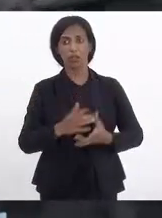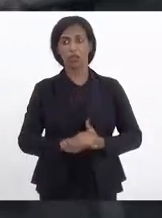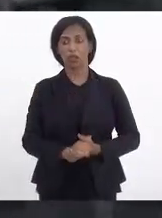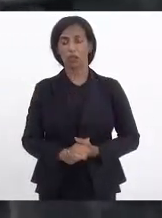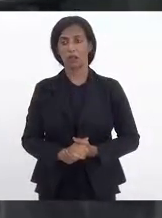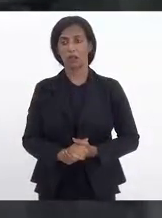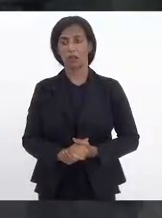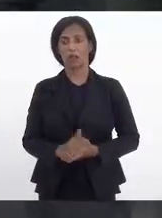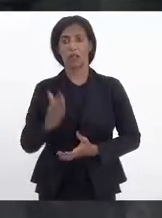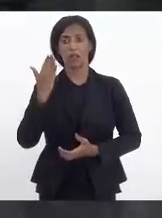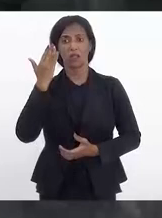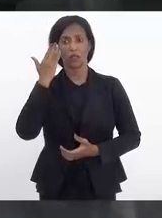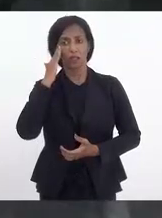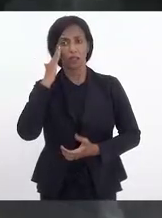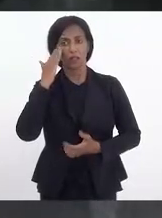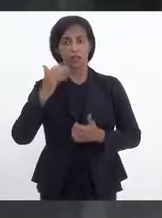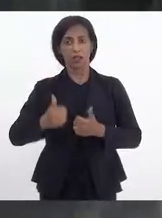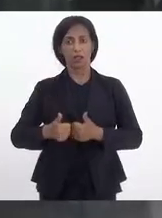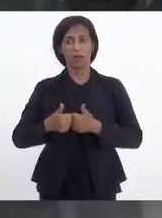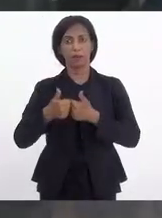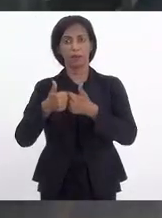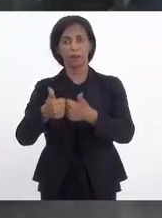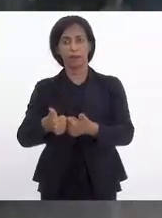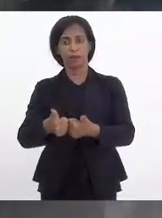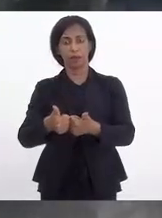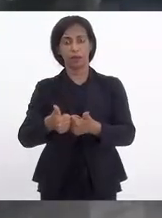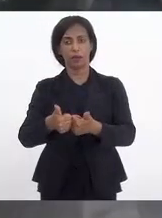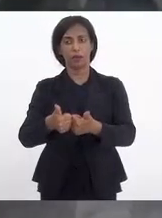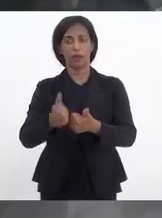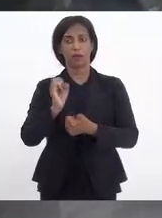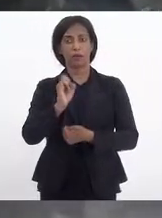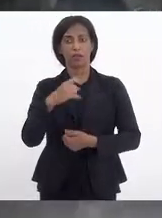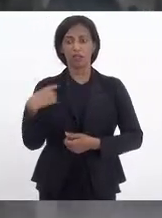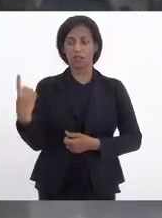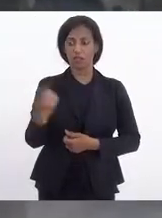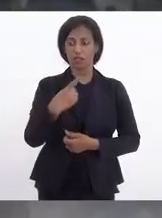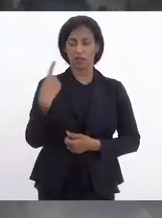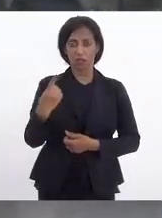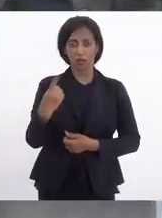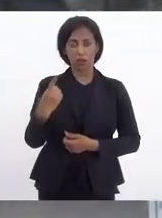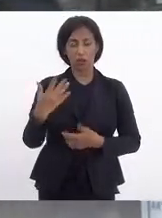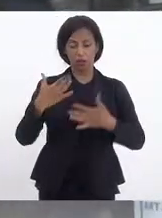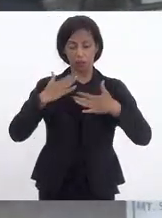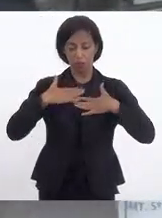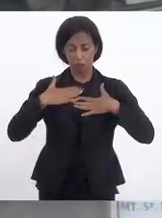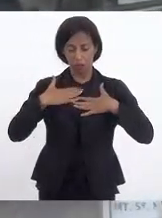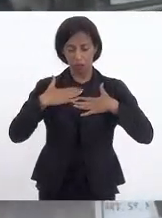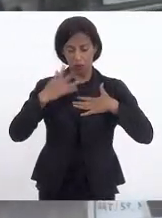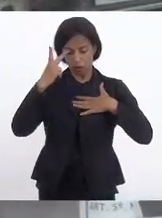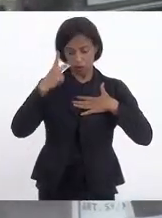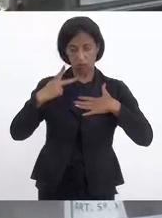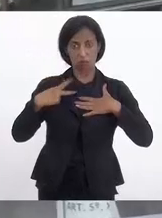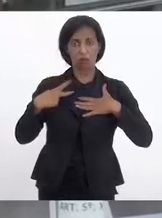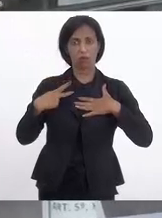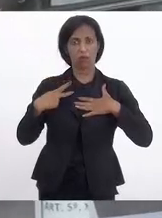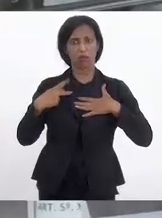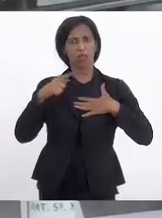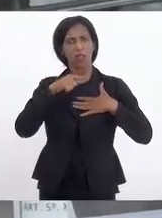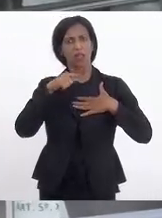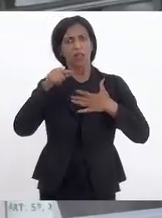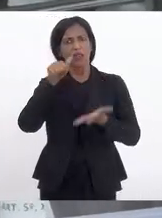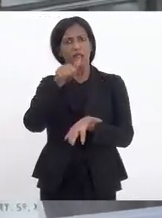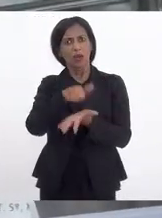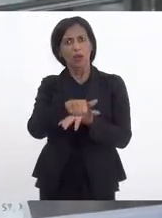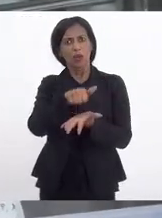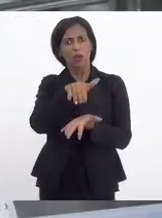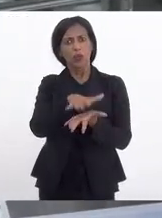quero entender melhor mas se nós não fizermos a nossa parte isso vai